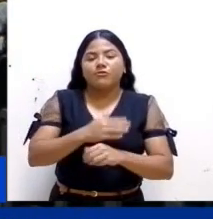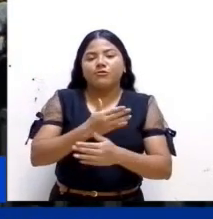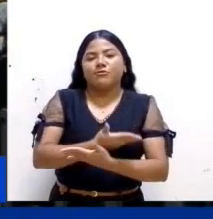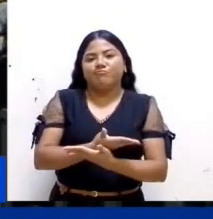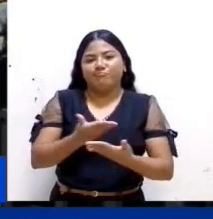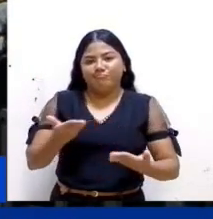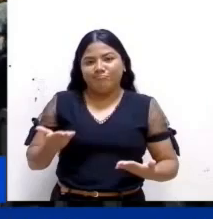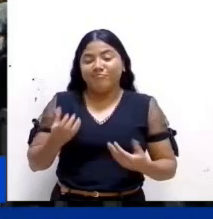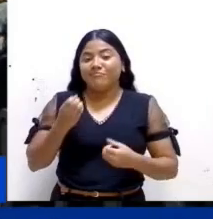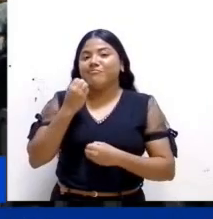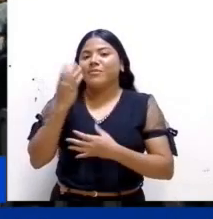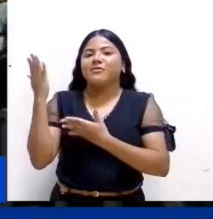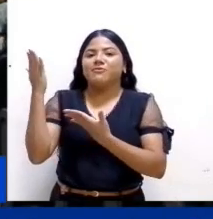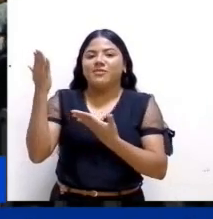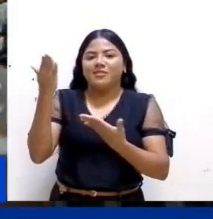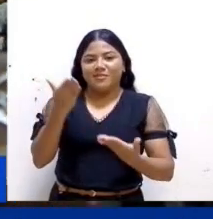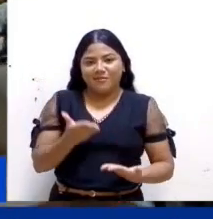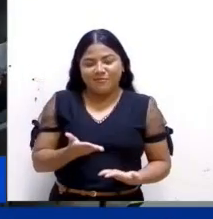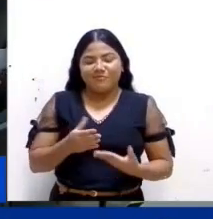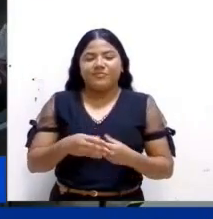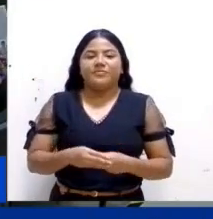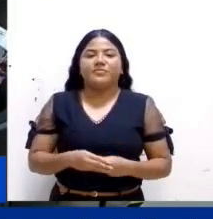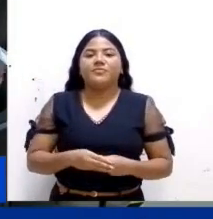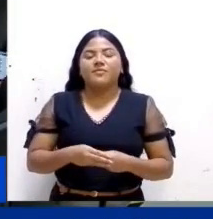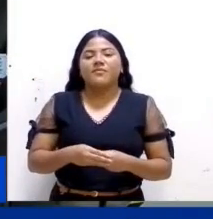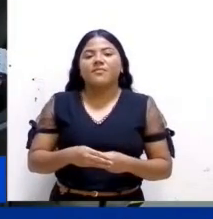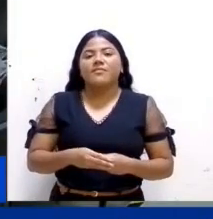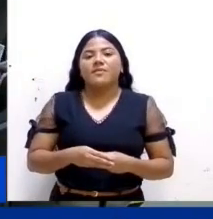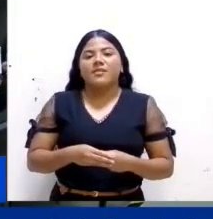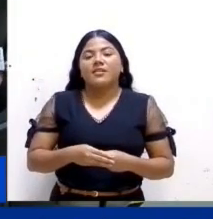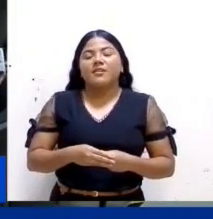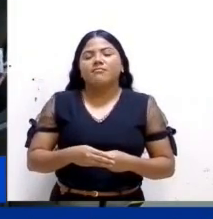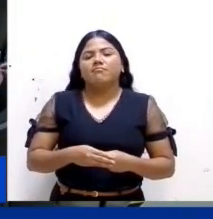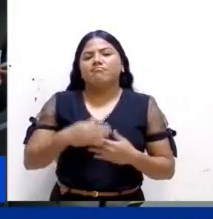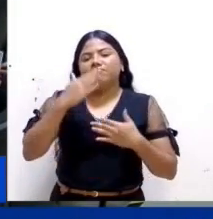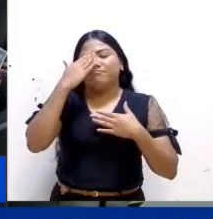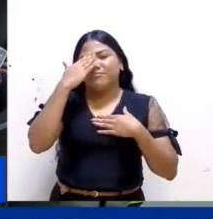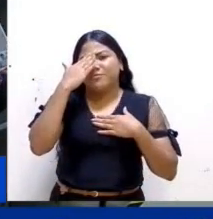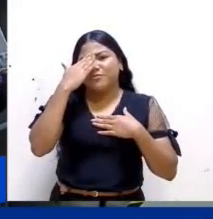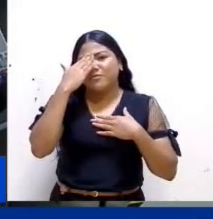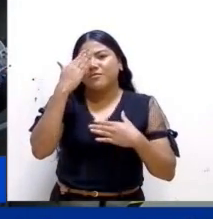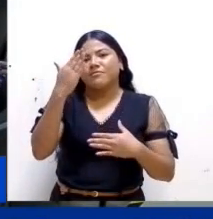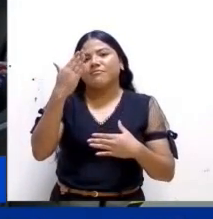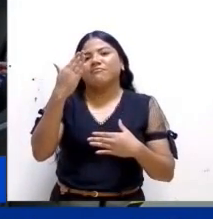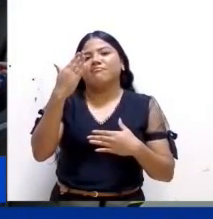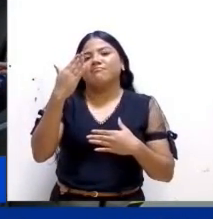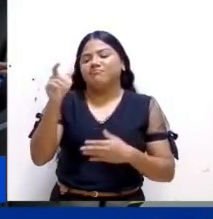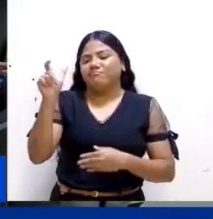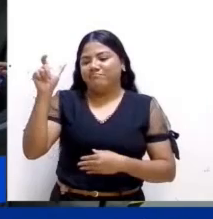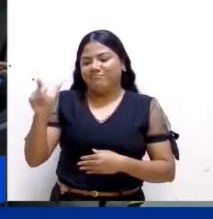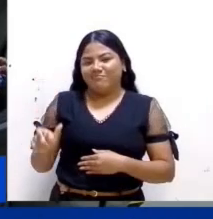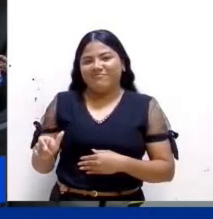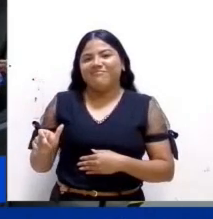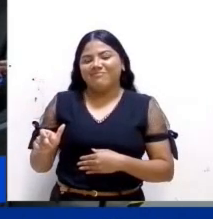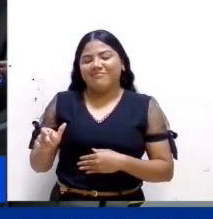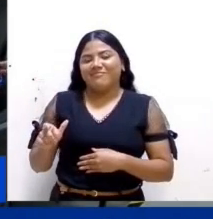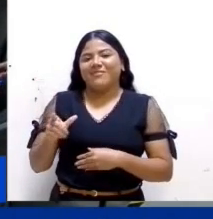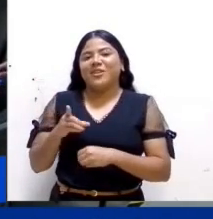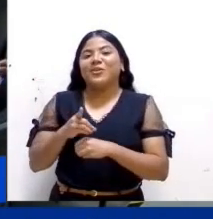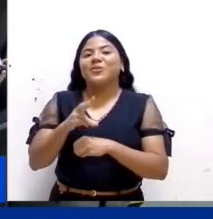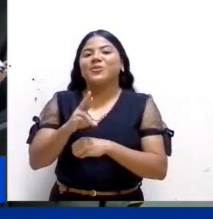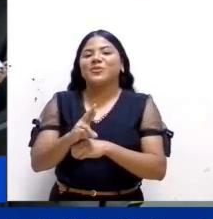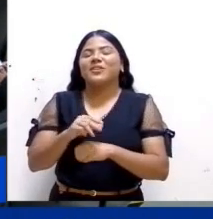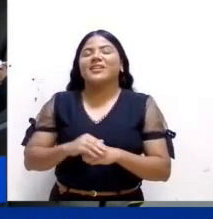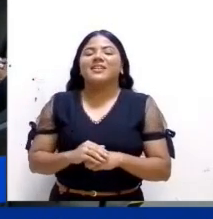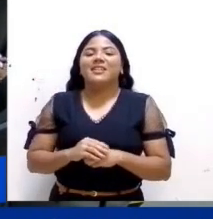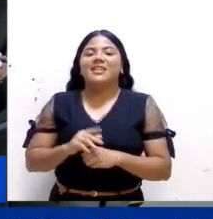Sintam-se bem-vindos. Eu quero agradecer aqui a doutora Gabriela. Eu até brinquei que ela